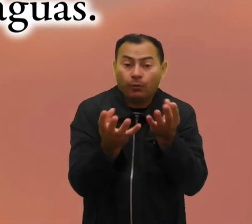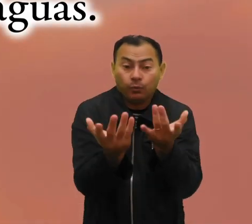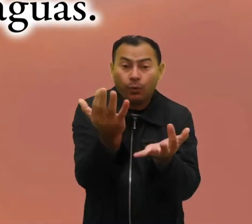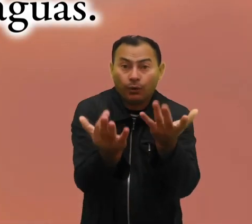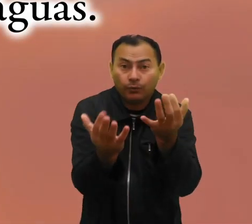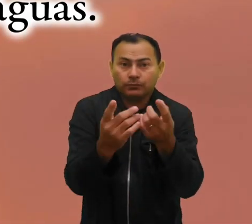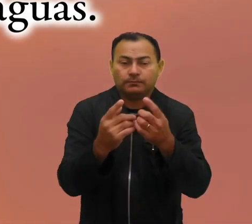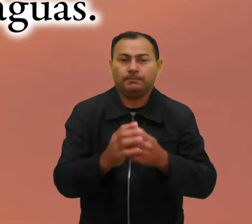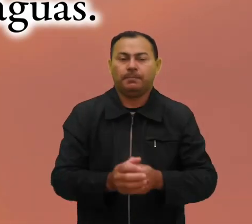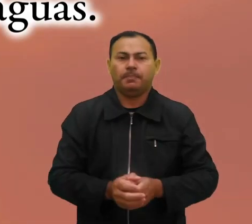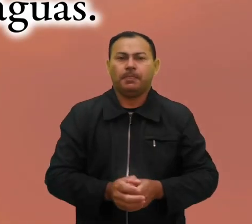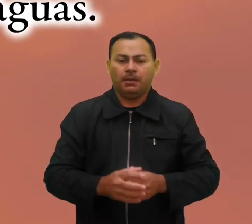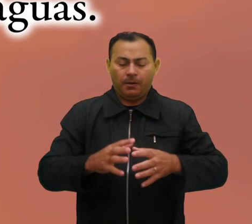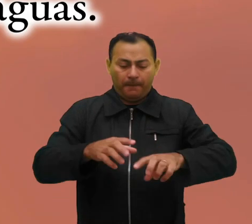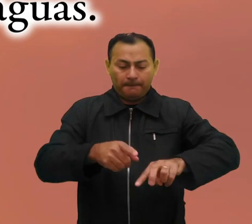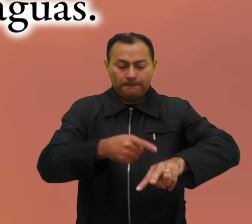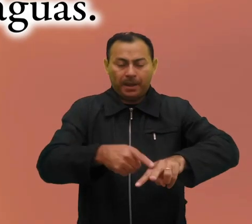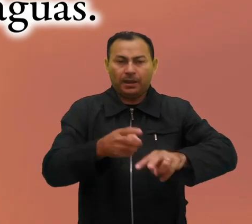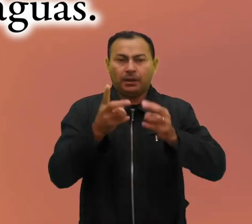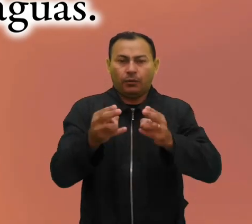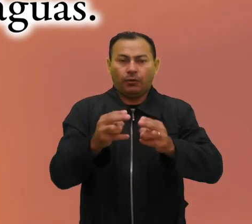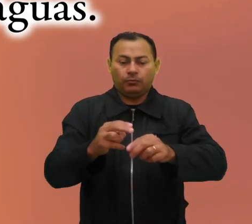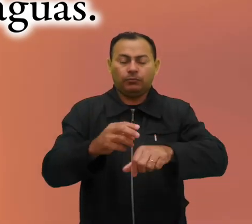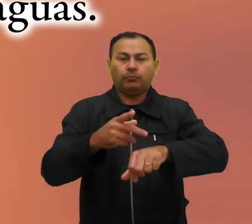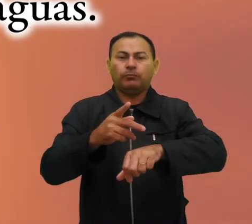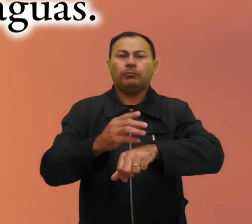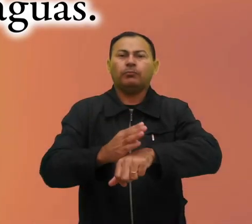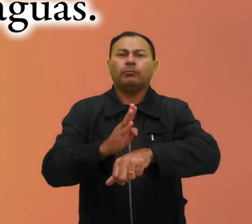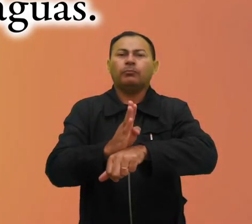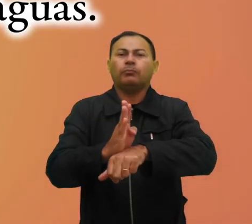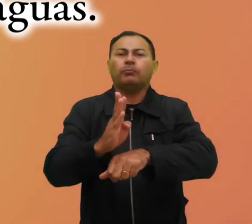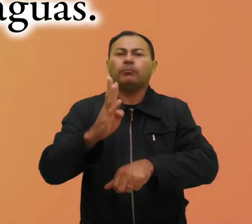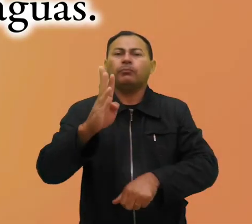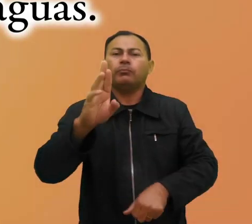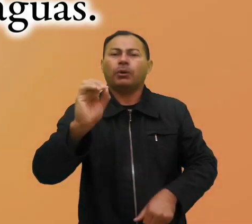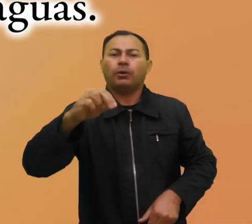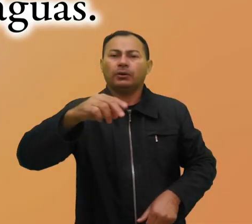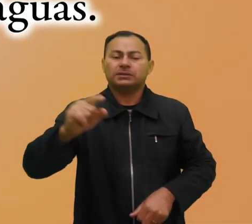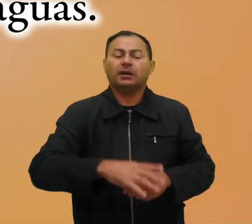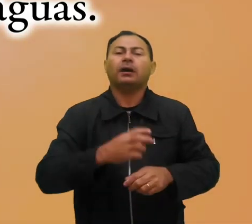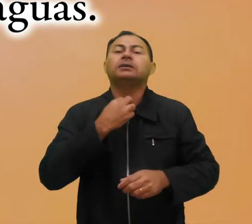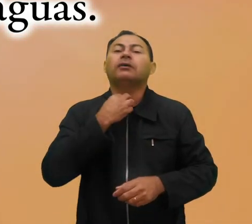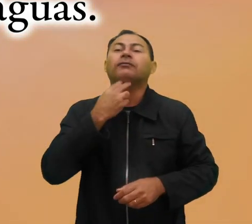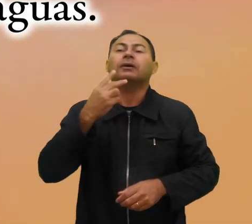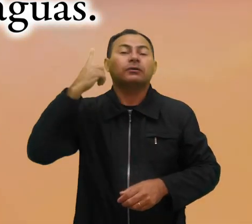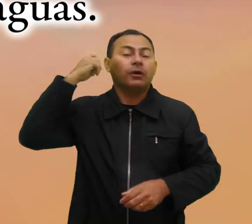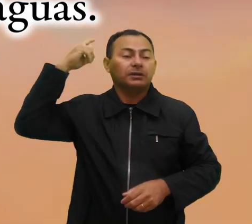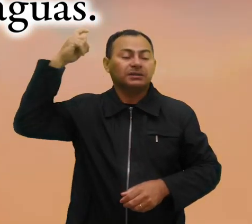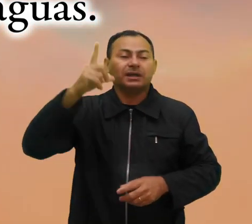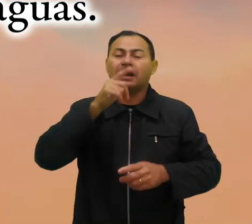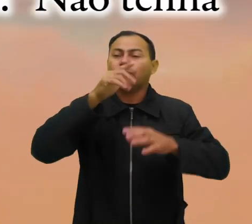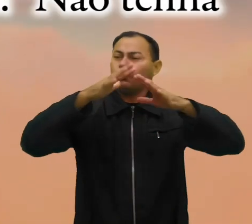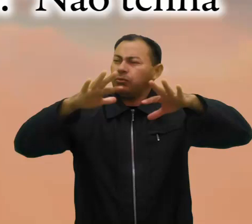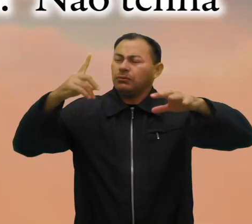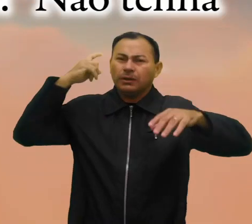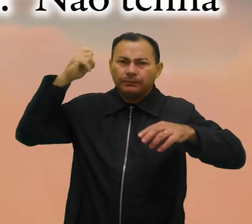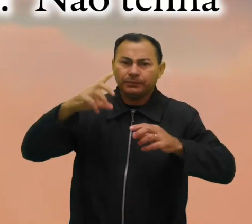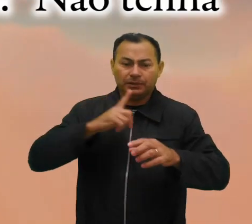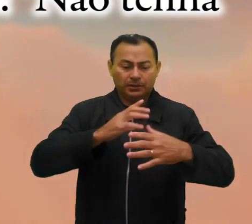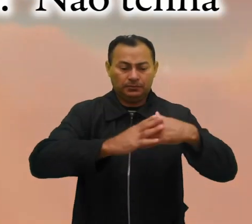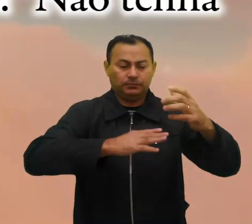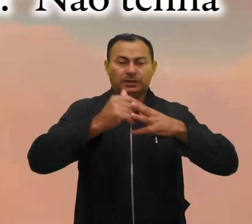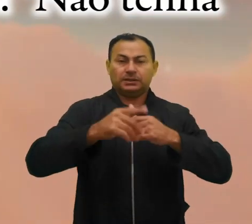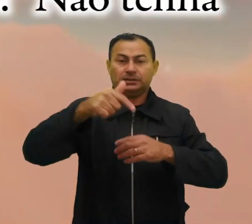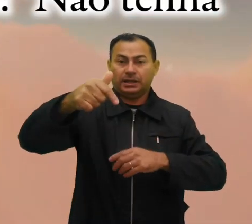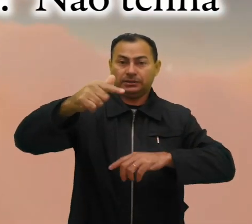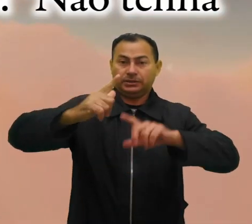fogo. Seus pés eram como o bronze numa fornalha ardente, e sua voz como o som de muitas águas. Tinha em sua